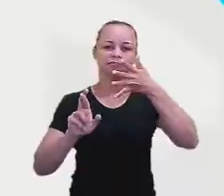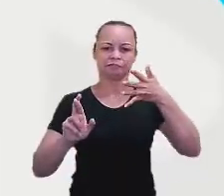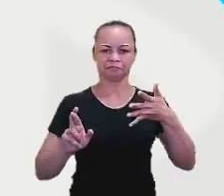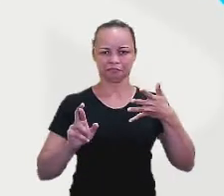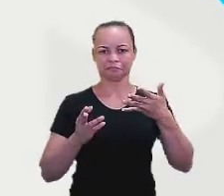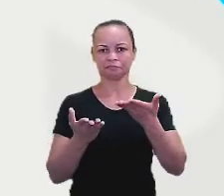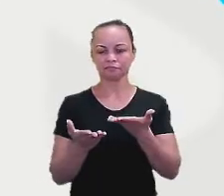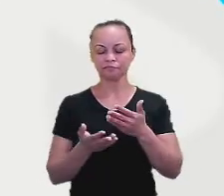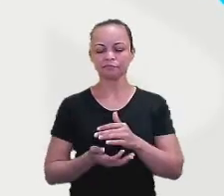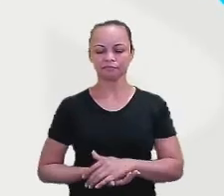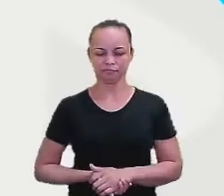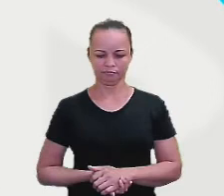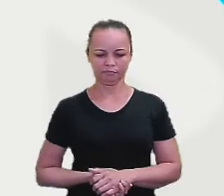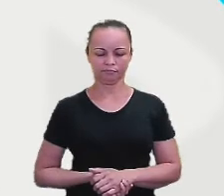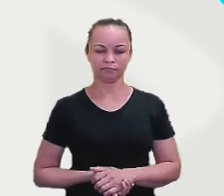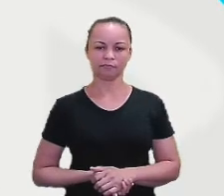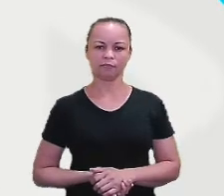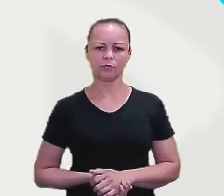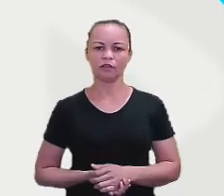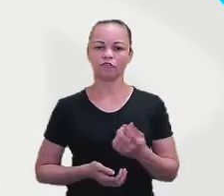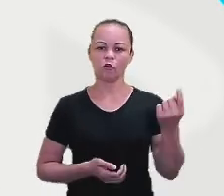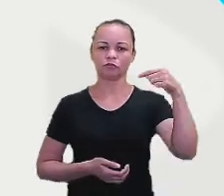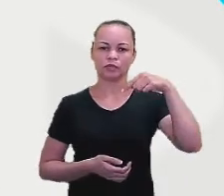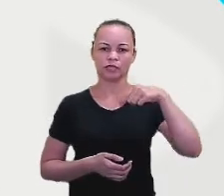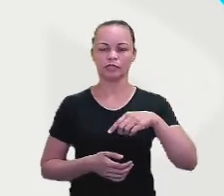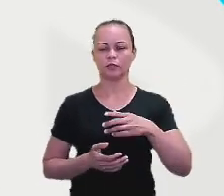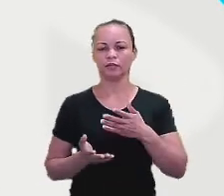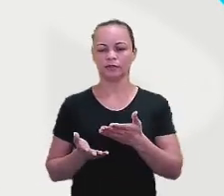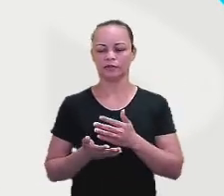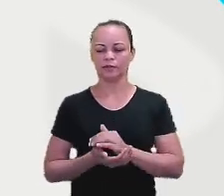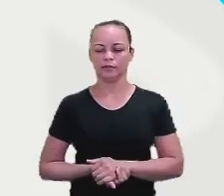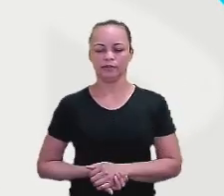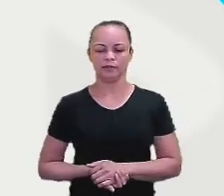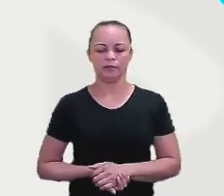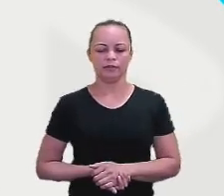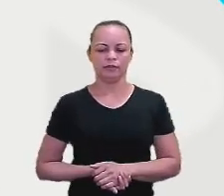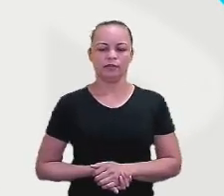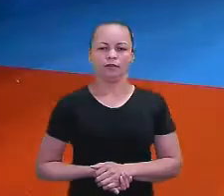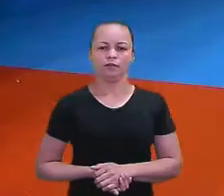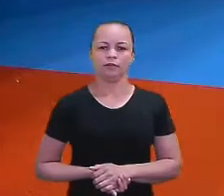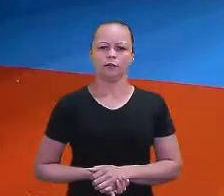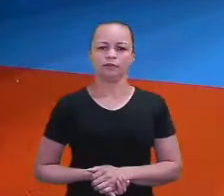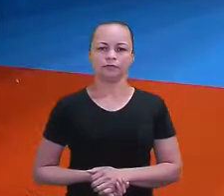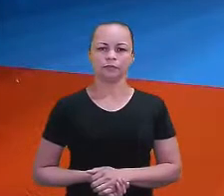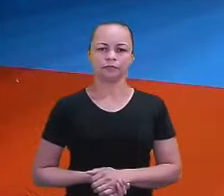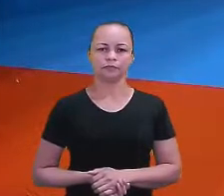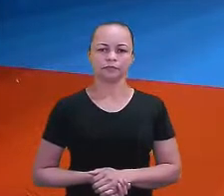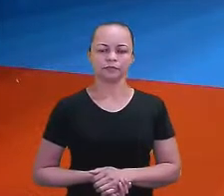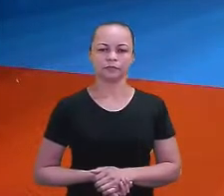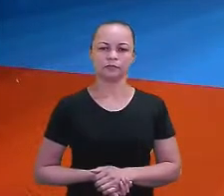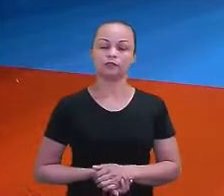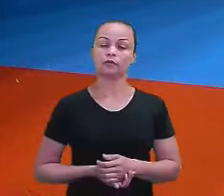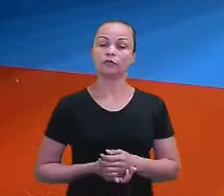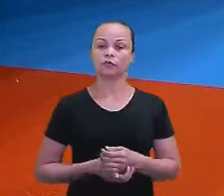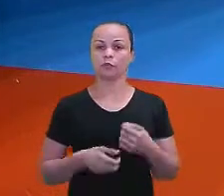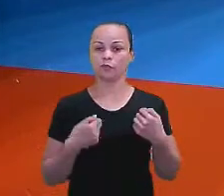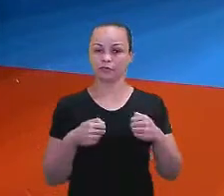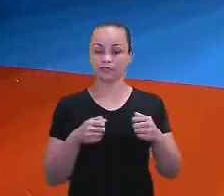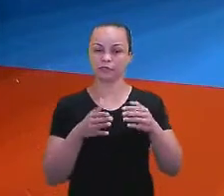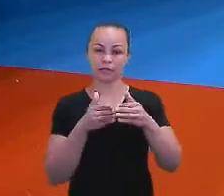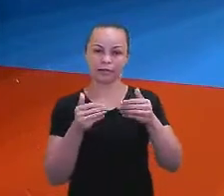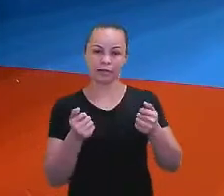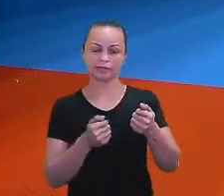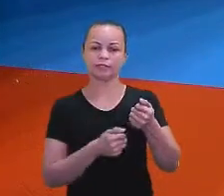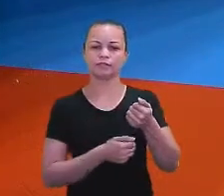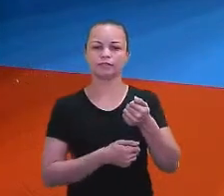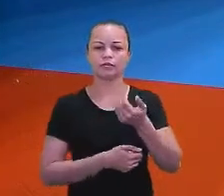Abre essa imagem aí, por favor. Volta aqui comigo, por favor, produção, porque eu não podia deixar de agradecer ao meu amigo